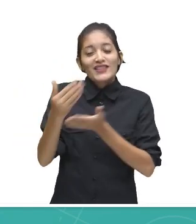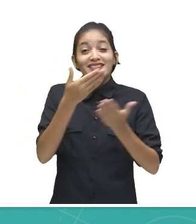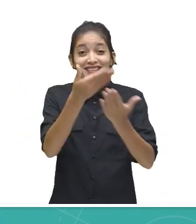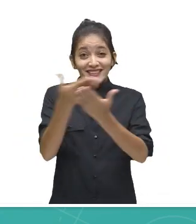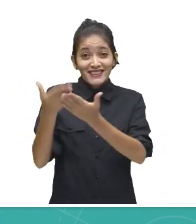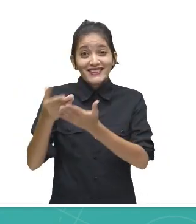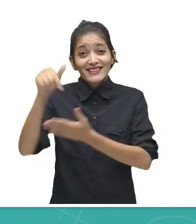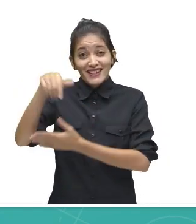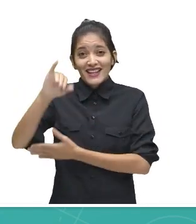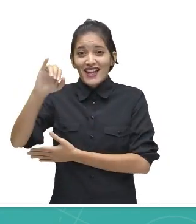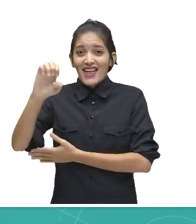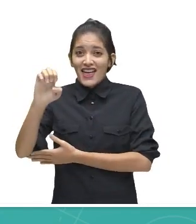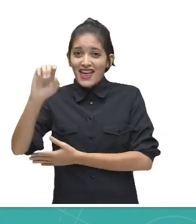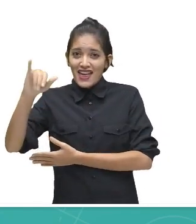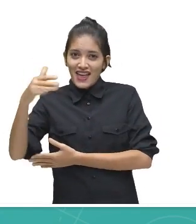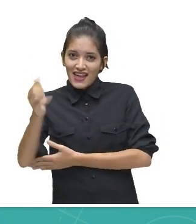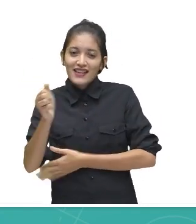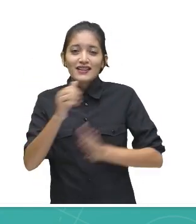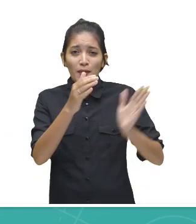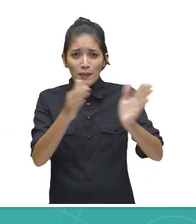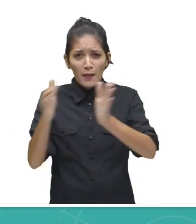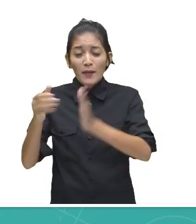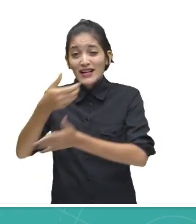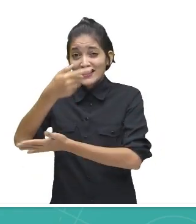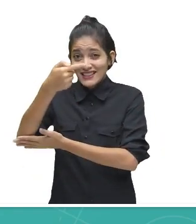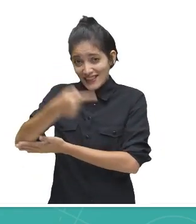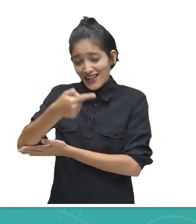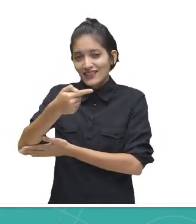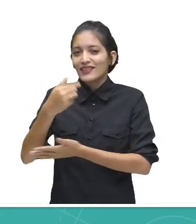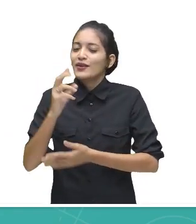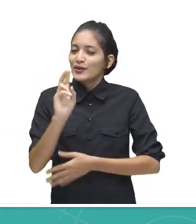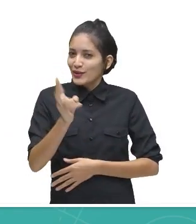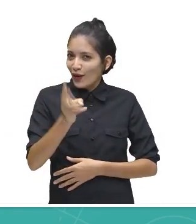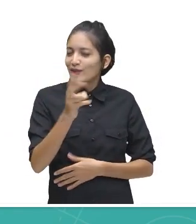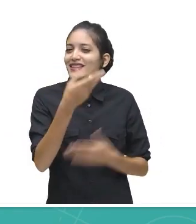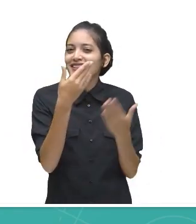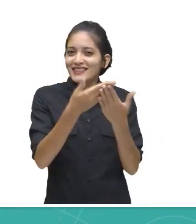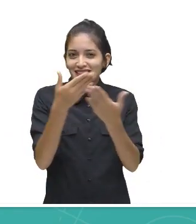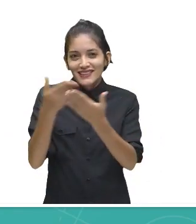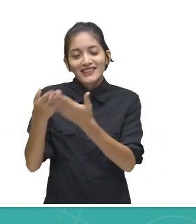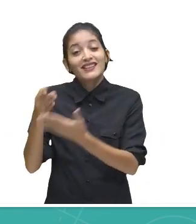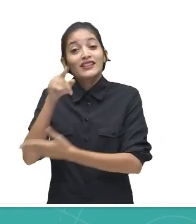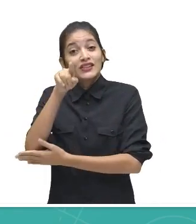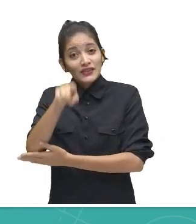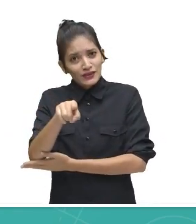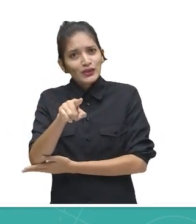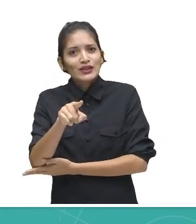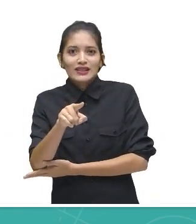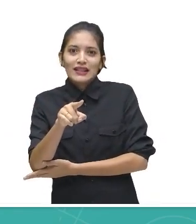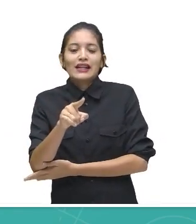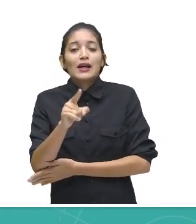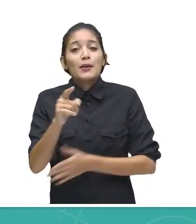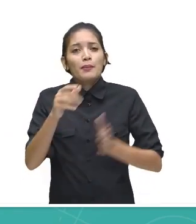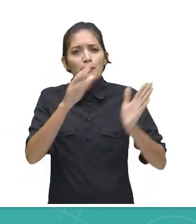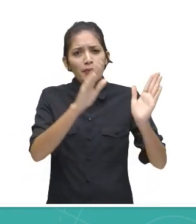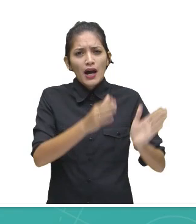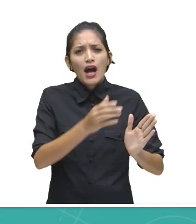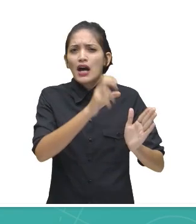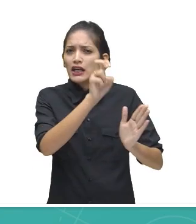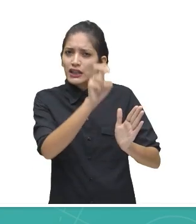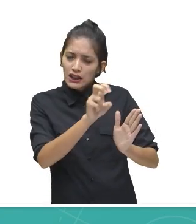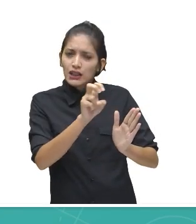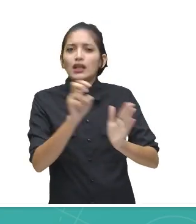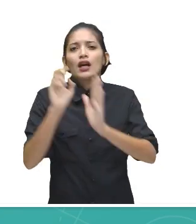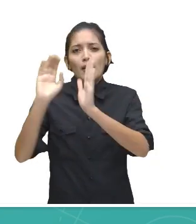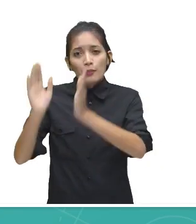para a EJA, sétima etapa. Vamos continuar então os nossos estudos. Você aí que é da quinta etapa, você que é